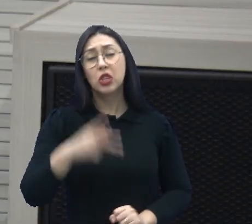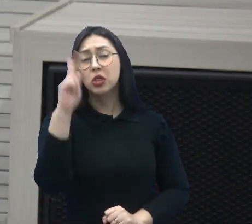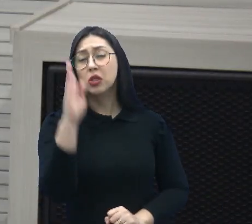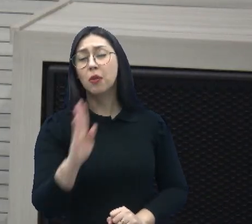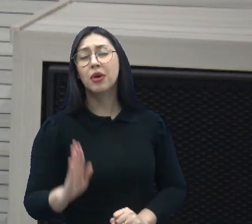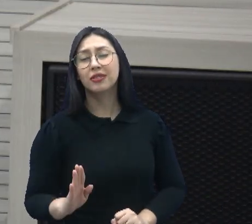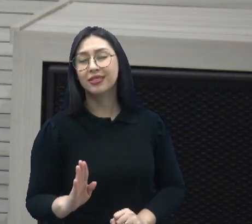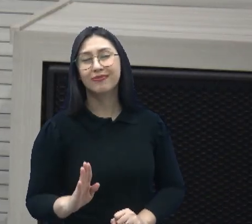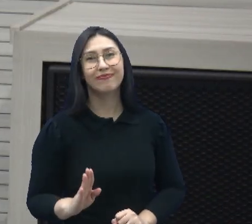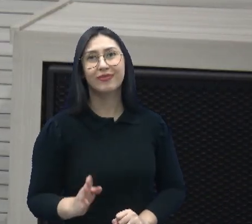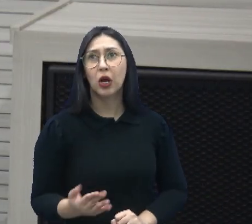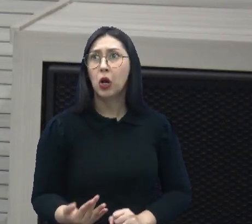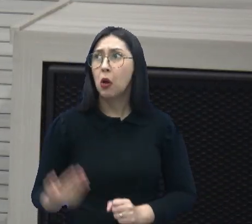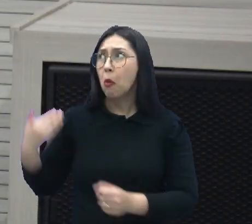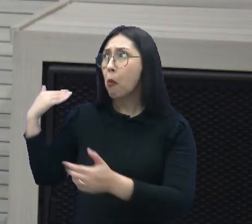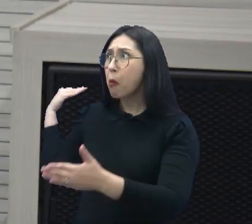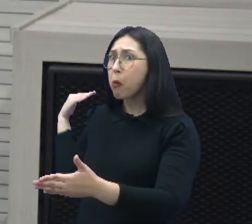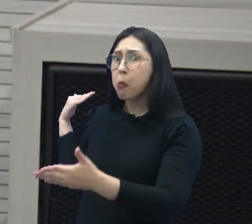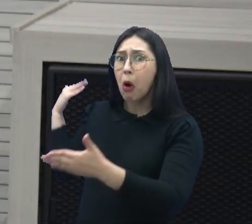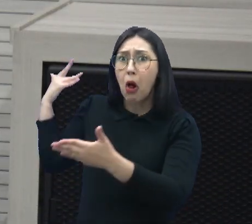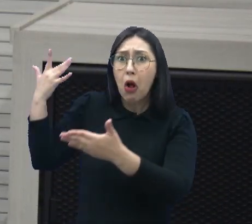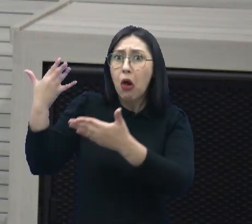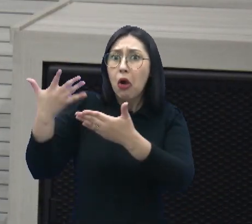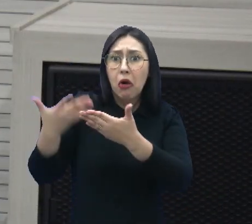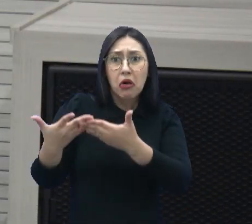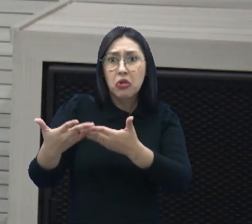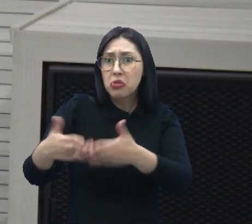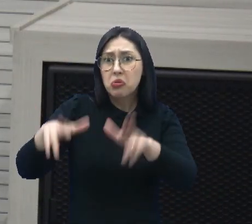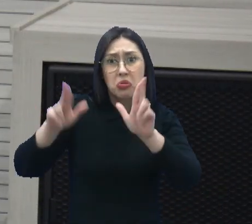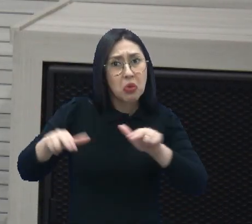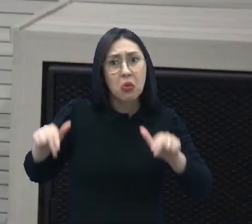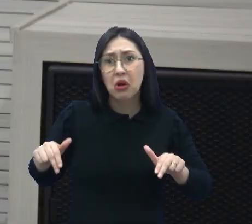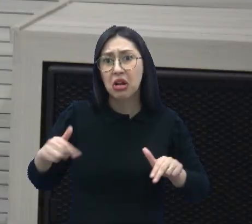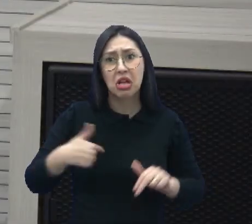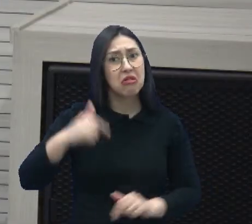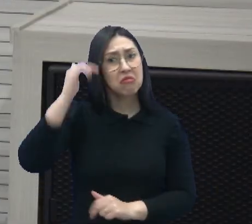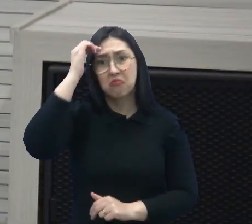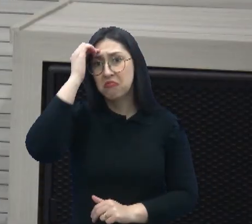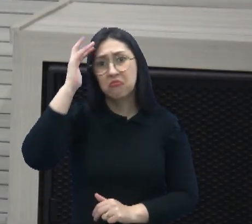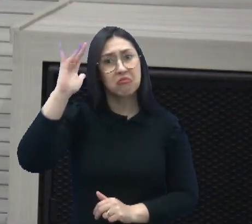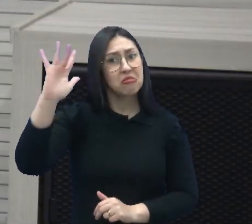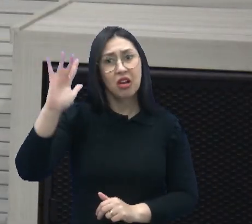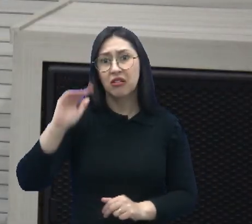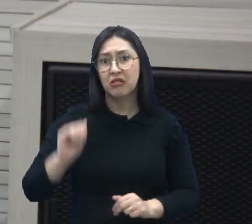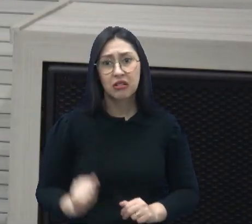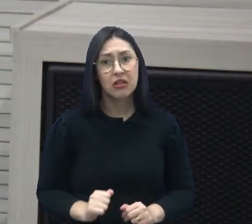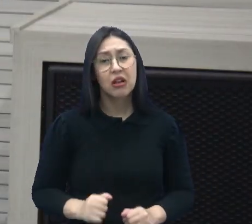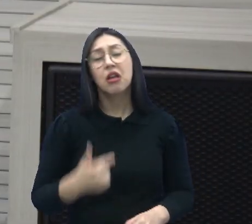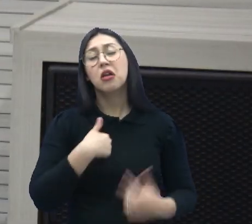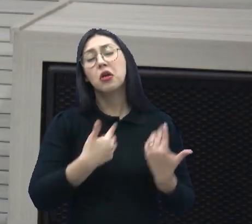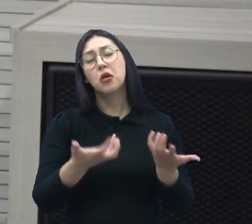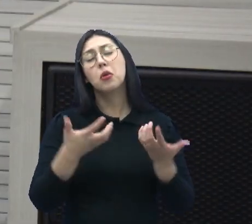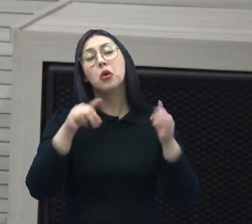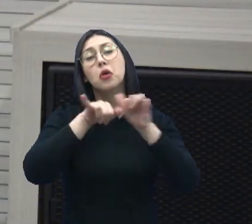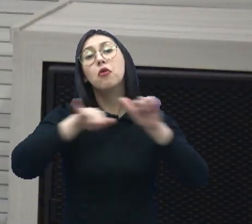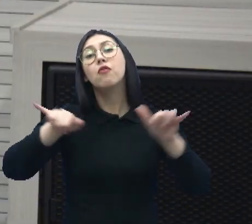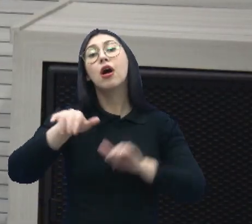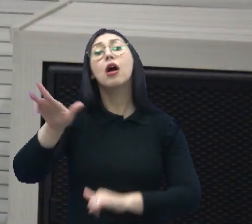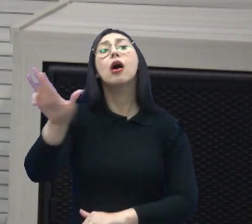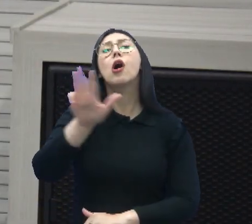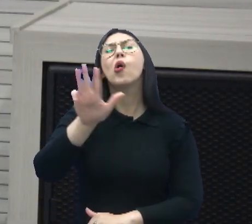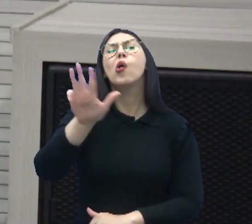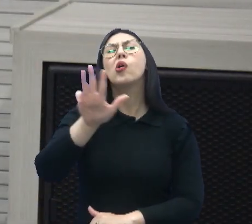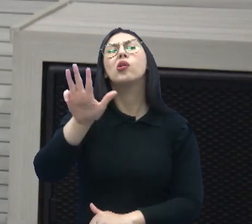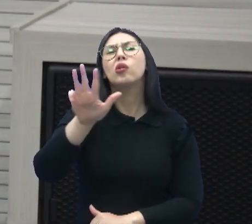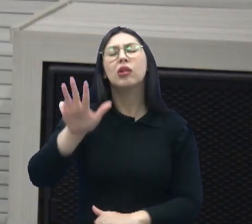que nunca eu imaginei que a gente pudesse estar passando. Quero aqui dizer, dar um recado para o Lula. Coloca